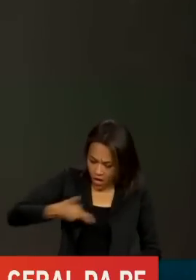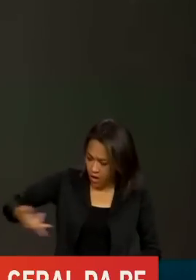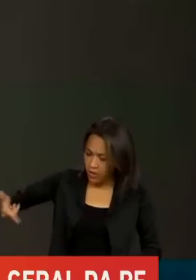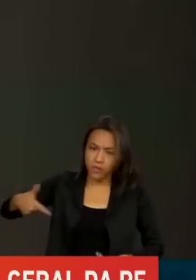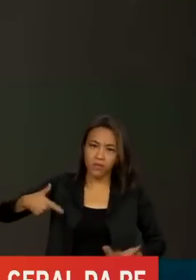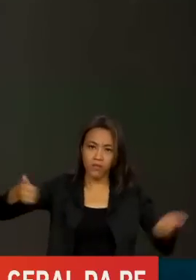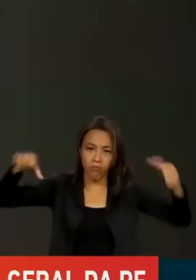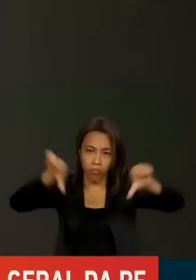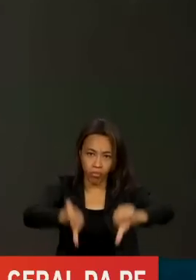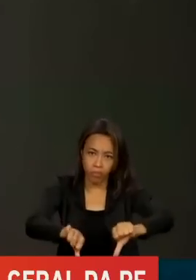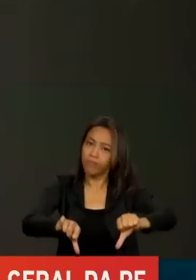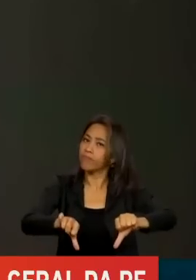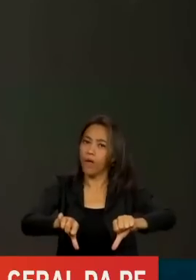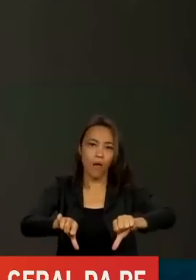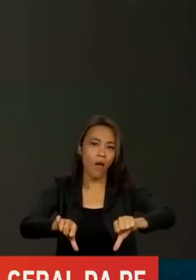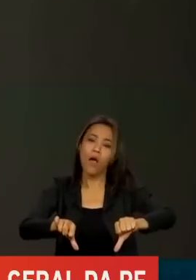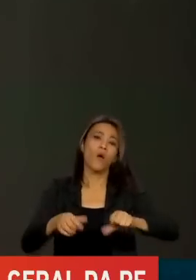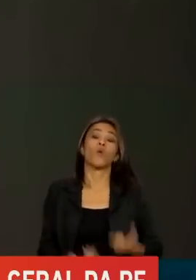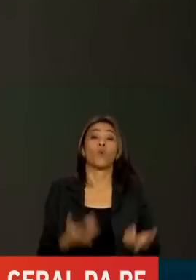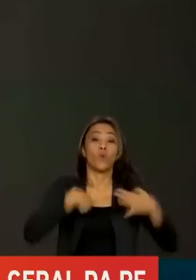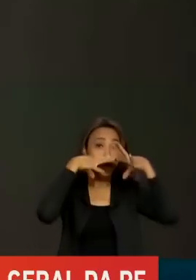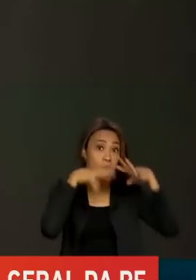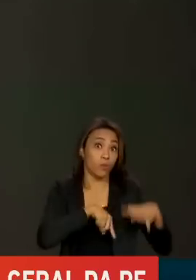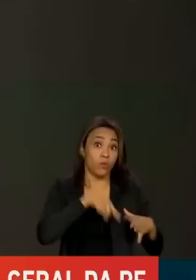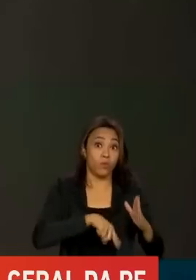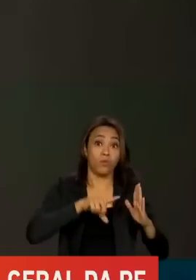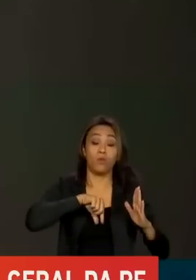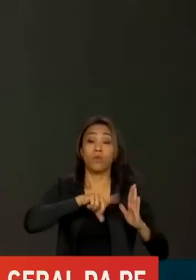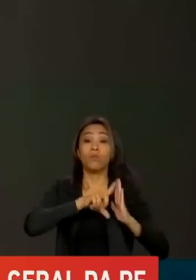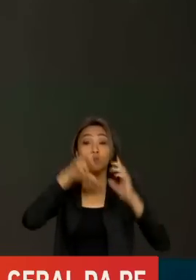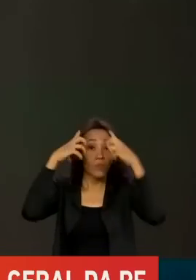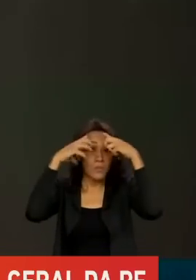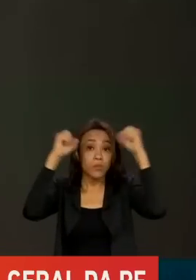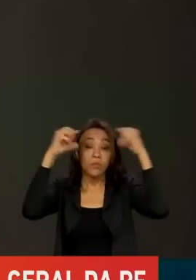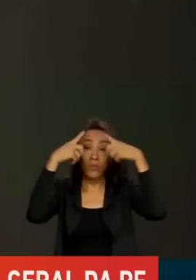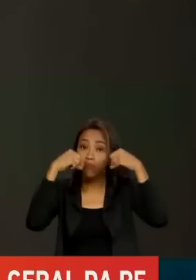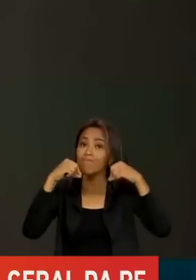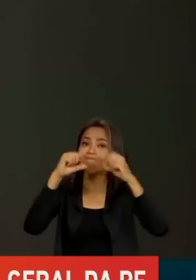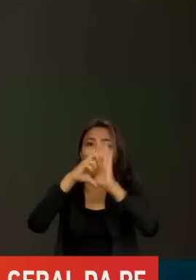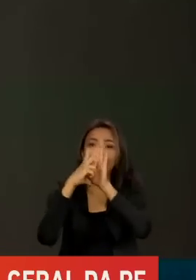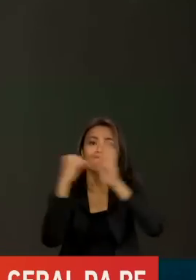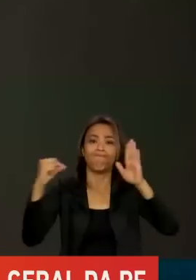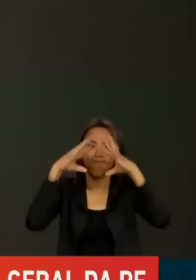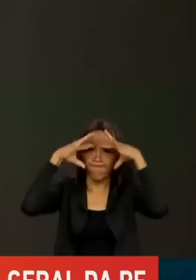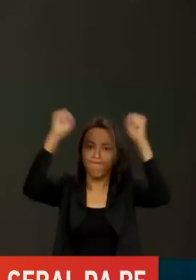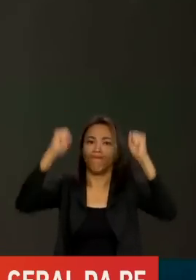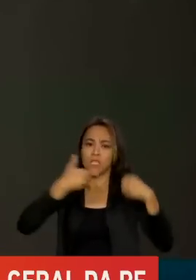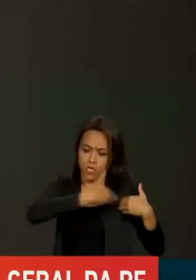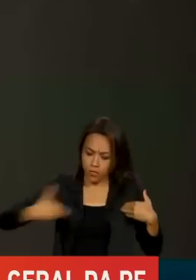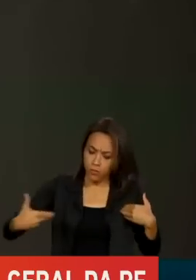O Poder Judiciário Supremo Tribunal Federal e tenho absoluta certeza com apoio